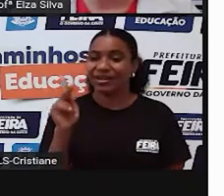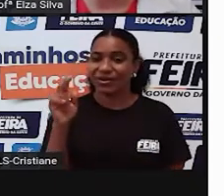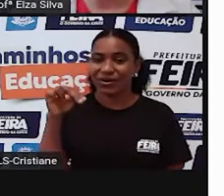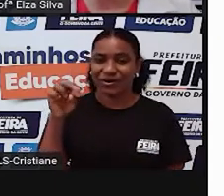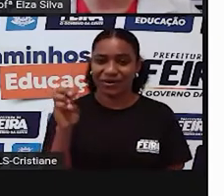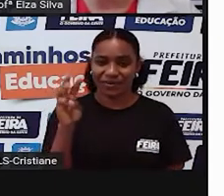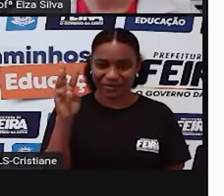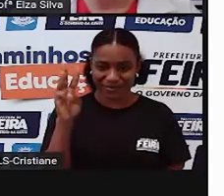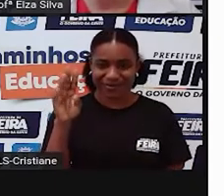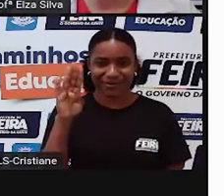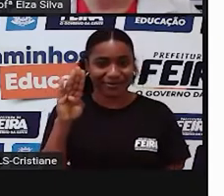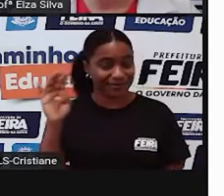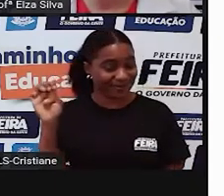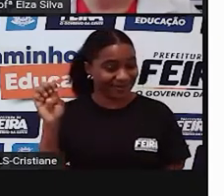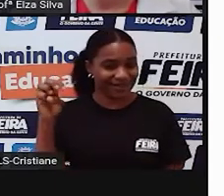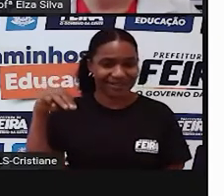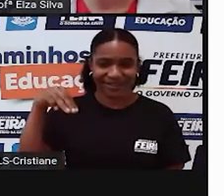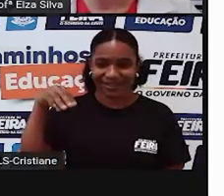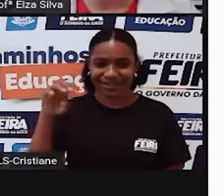Make.